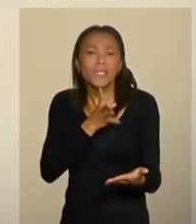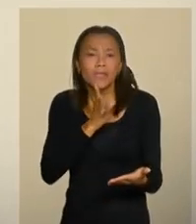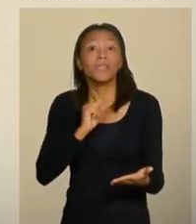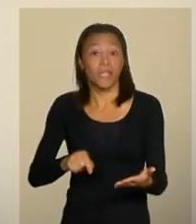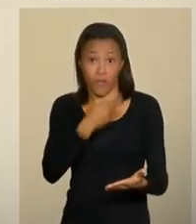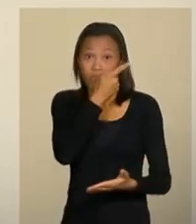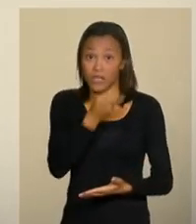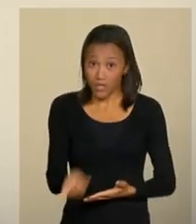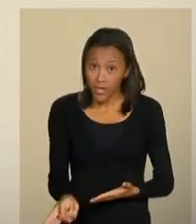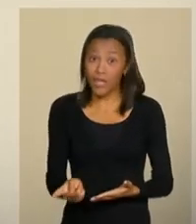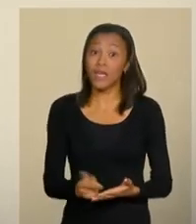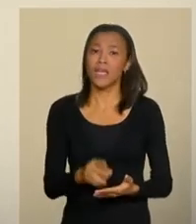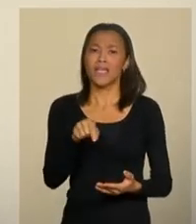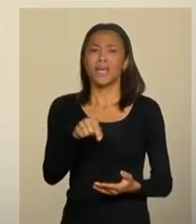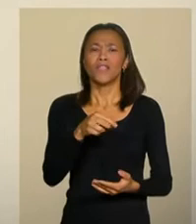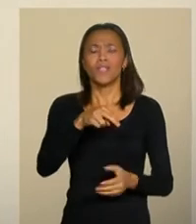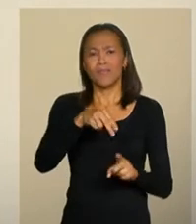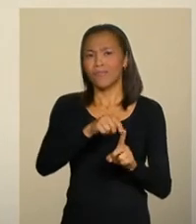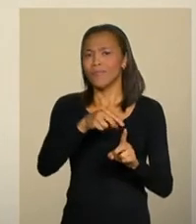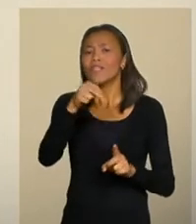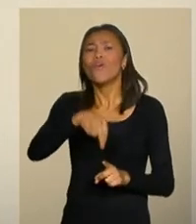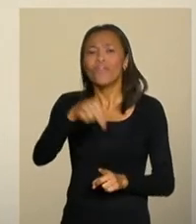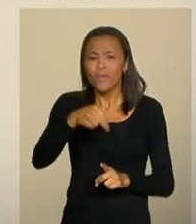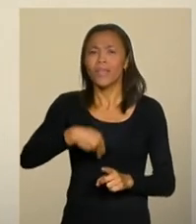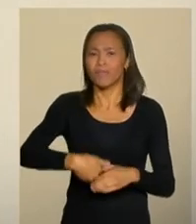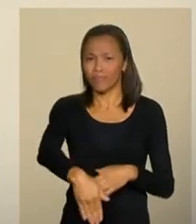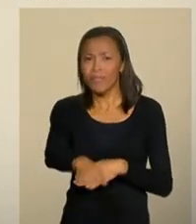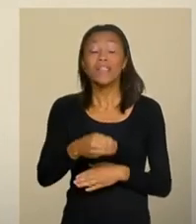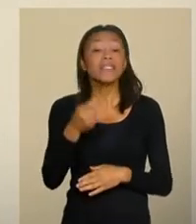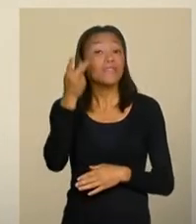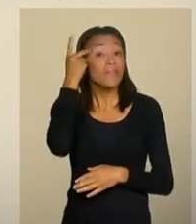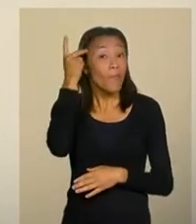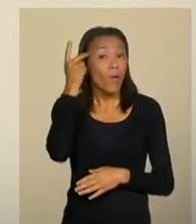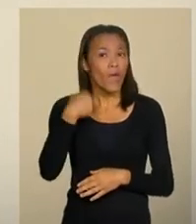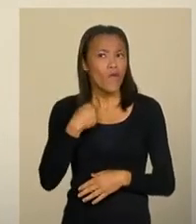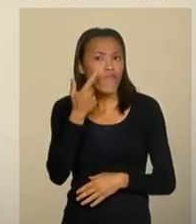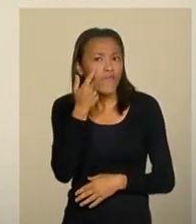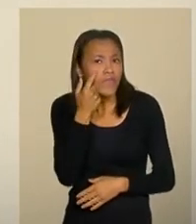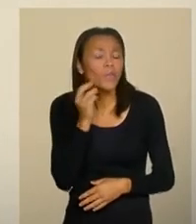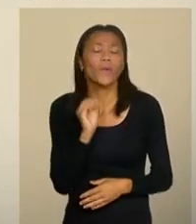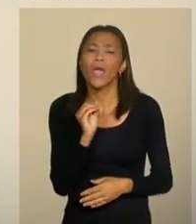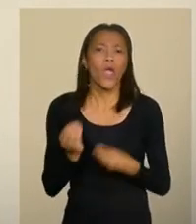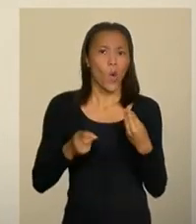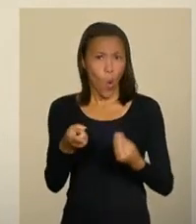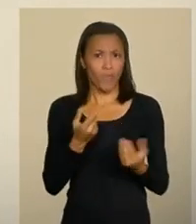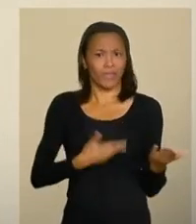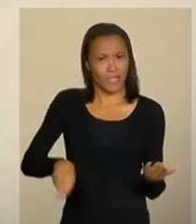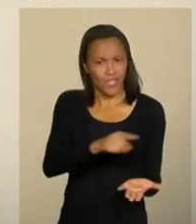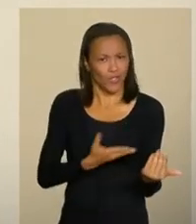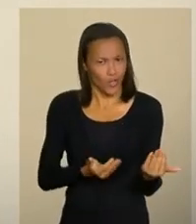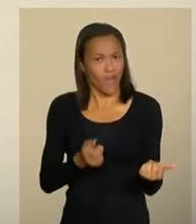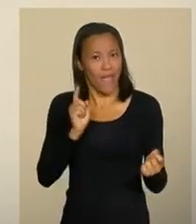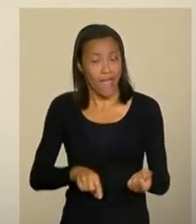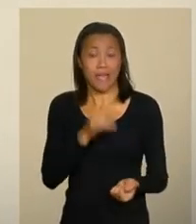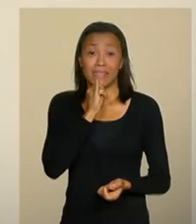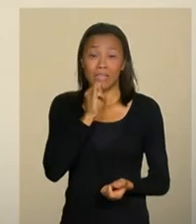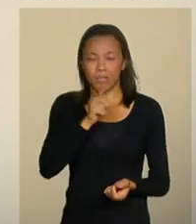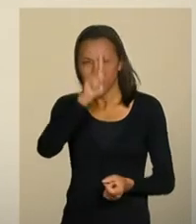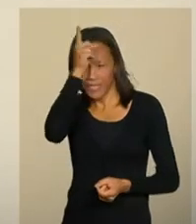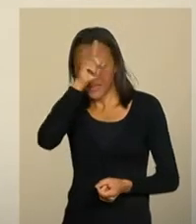Visitei na metade de novembro em São Paulo eu vi Luciano como esses meninos são exemplos de